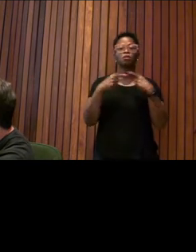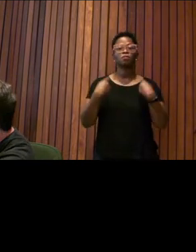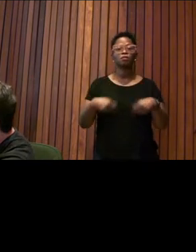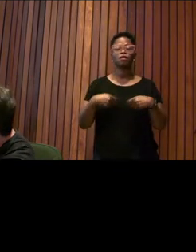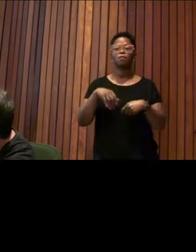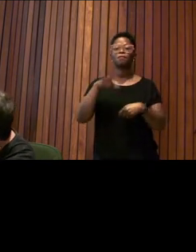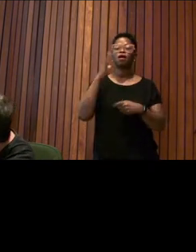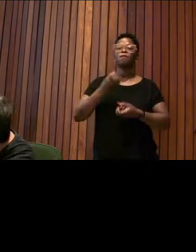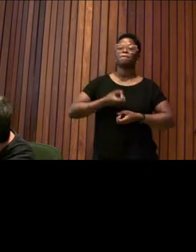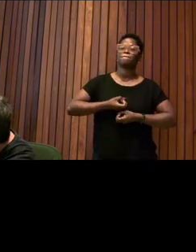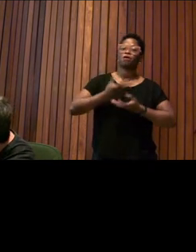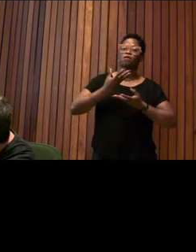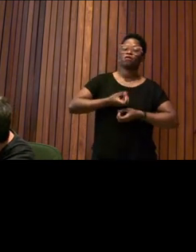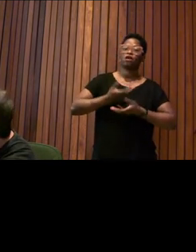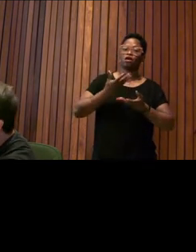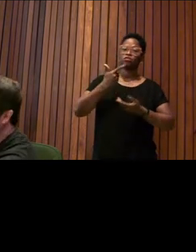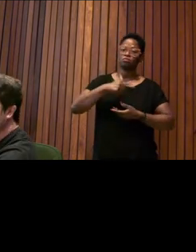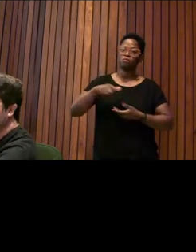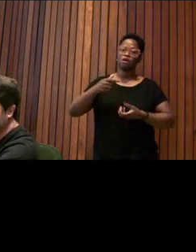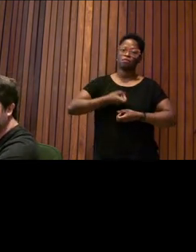mais poético, assim, porque